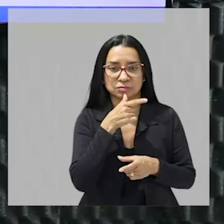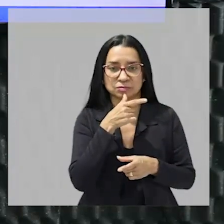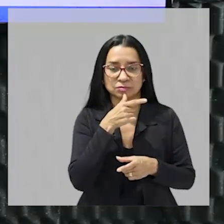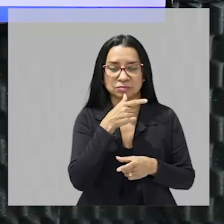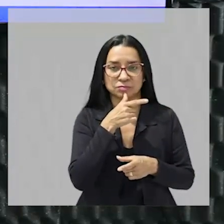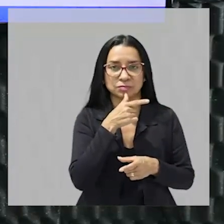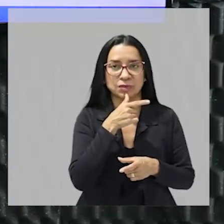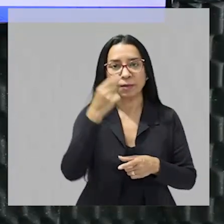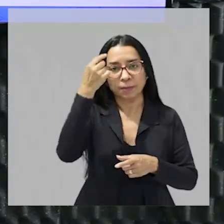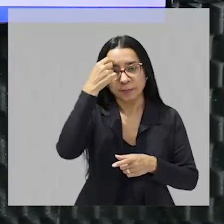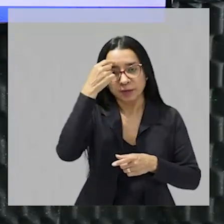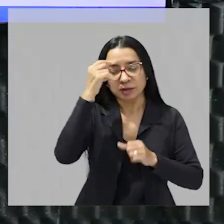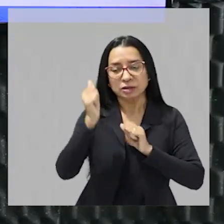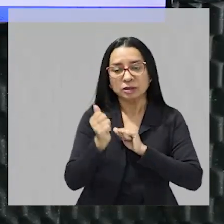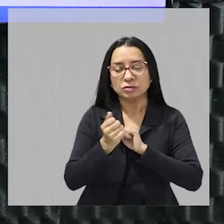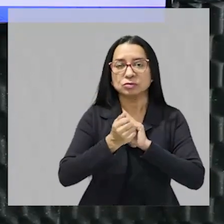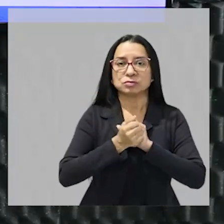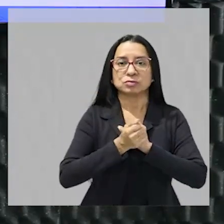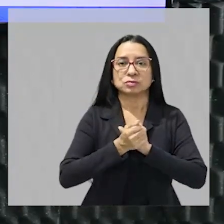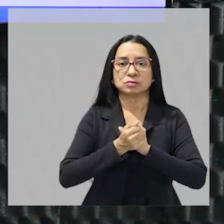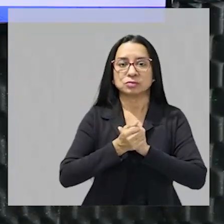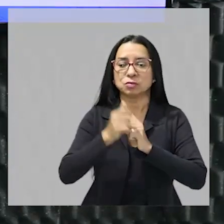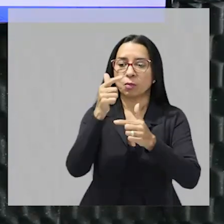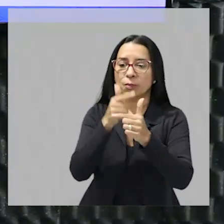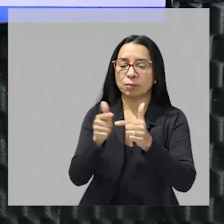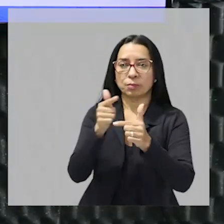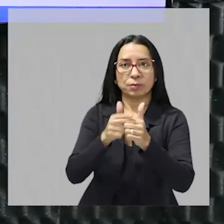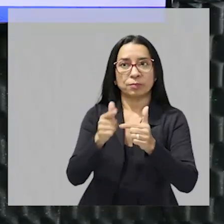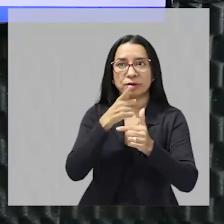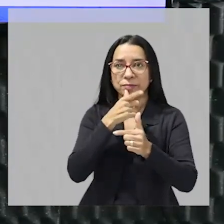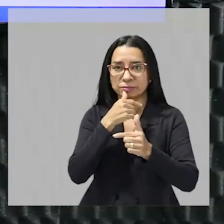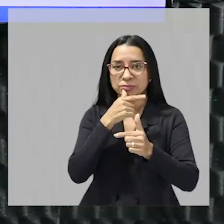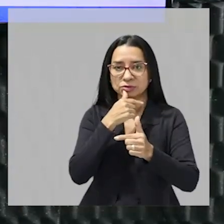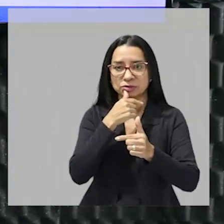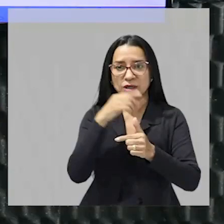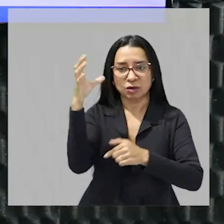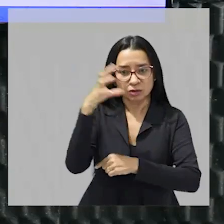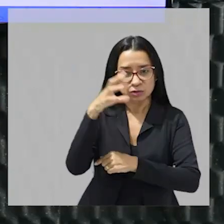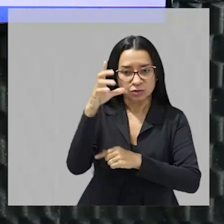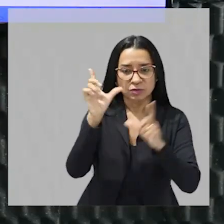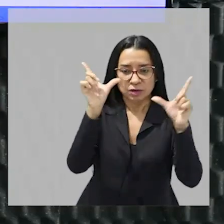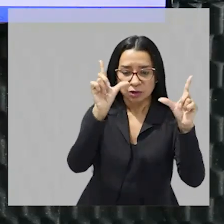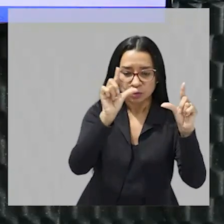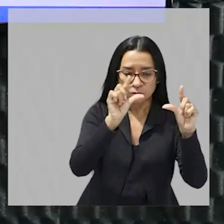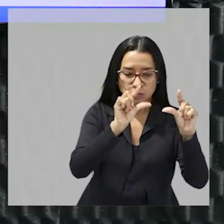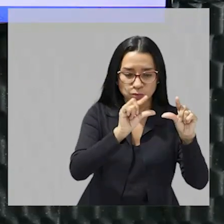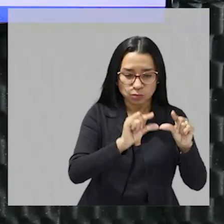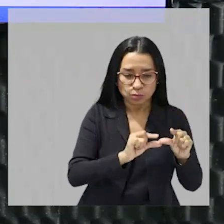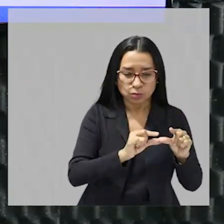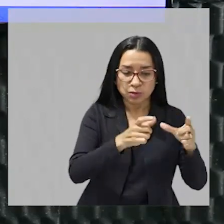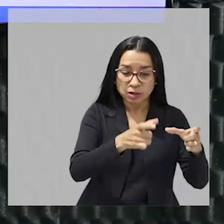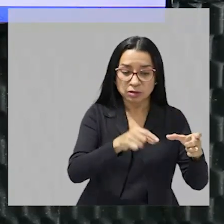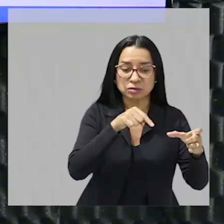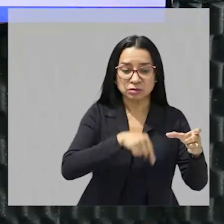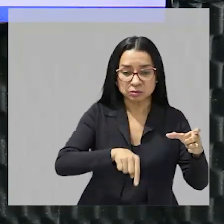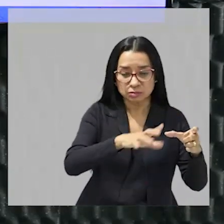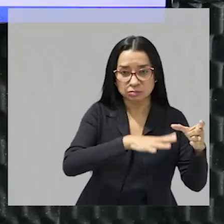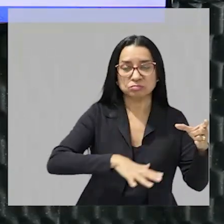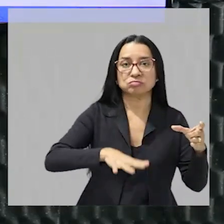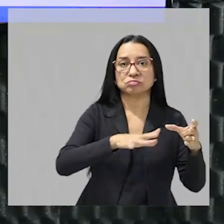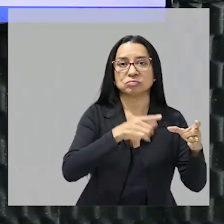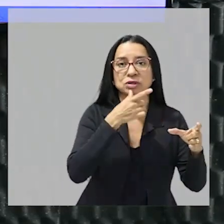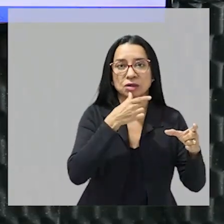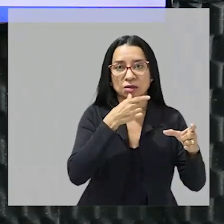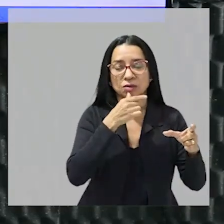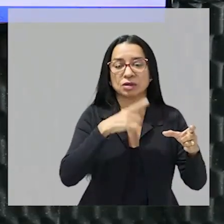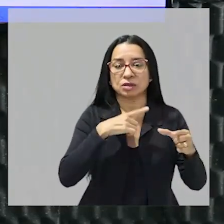pensa comigo. Numa crise hídrica de chuva, vai diminuir os reservatórios, então eu posso ter problema. Então eu já começo a perceber